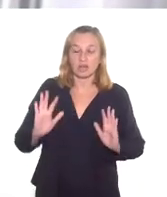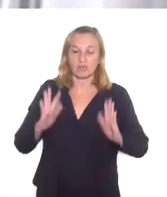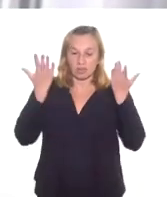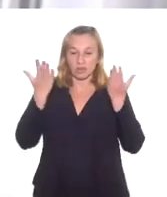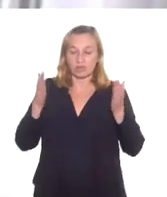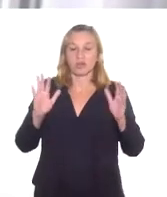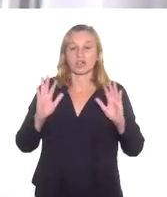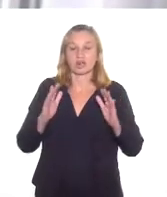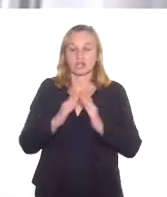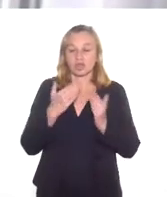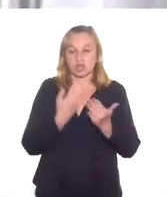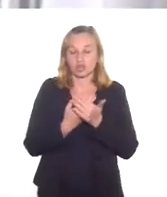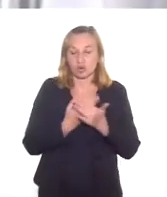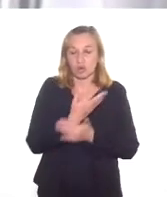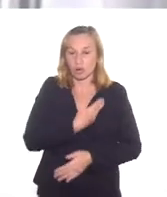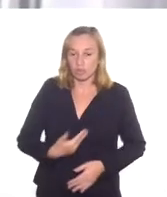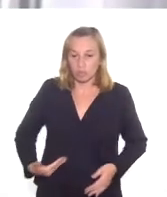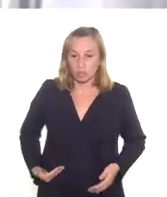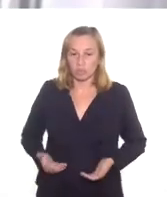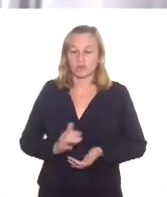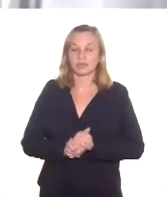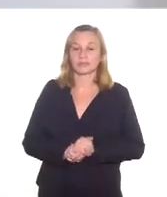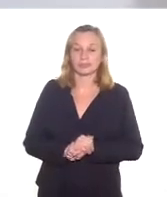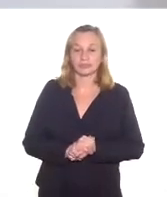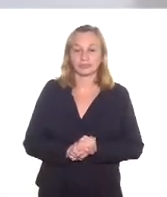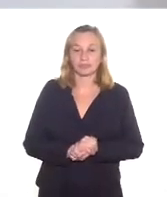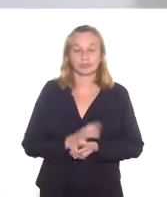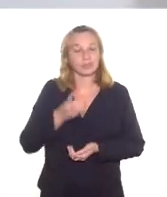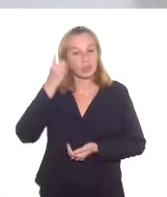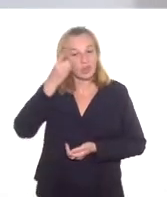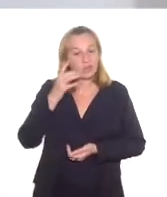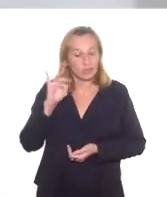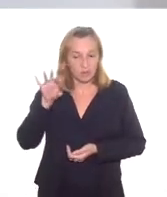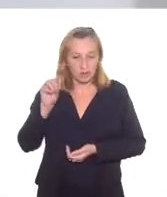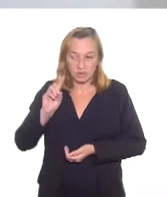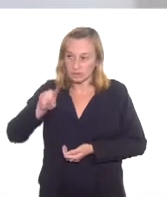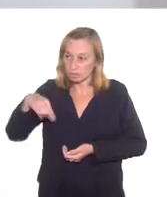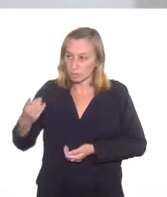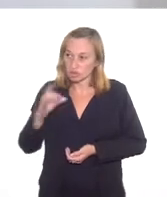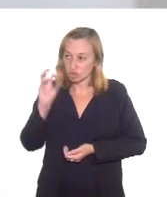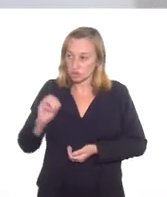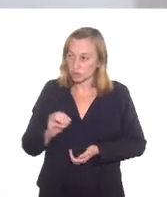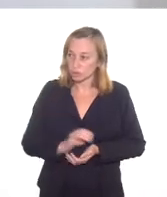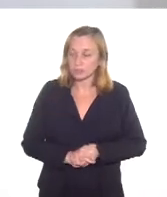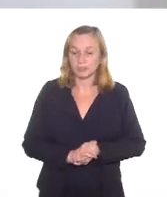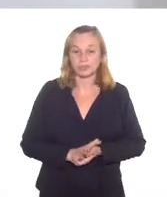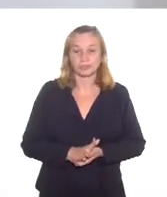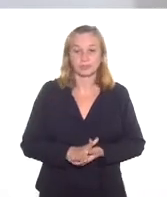escola municipal, doutor Cícero Pena. Deputado Flávio, em seguida, deputado Dionísio.